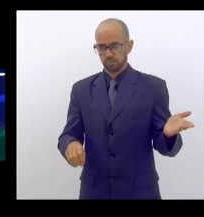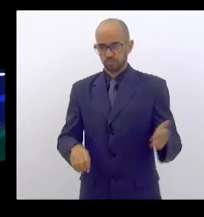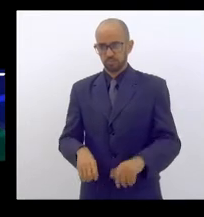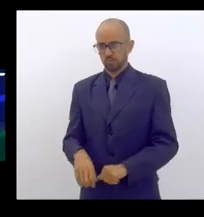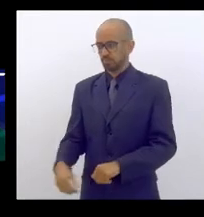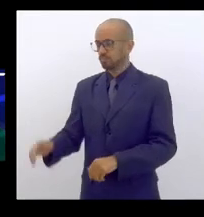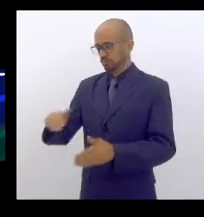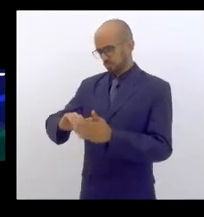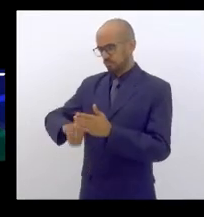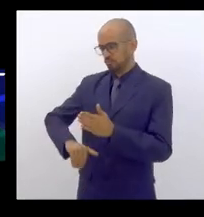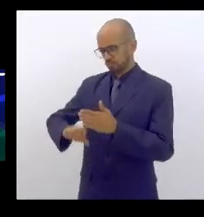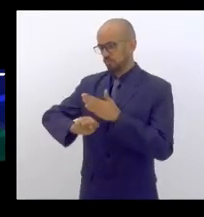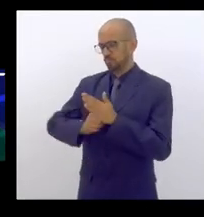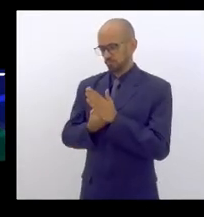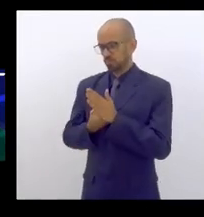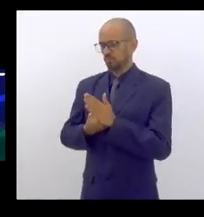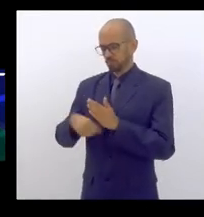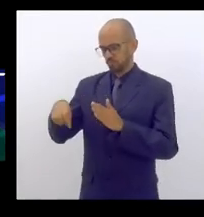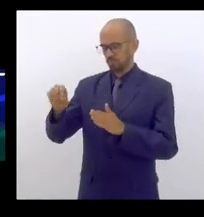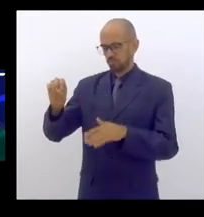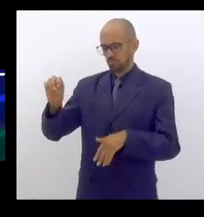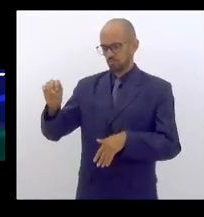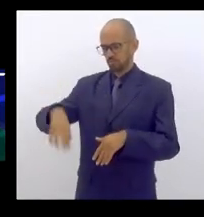Pela derrubada, senhor presidente.